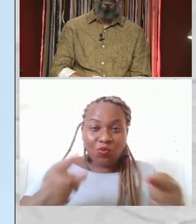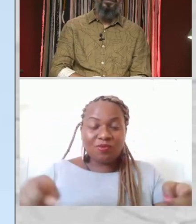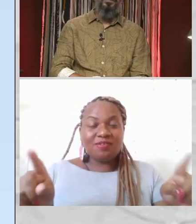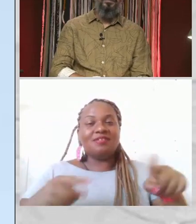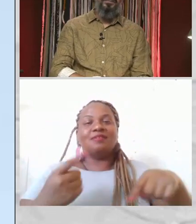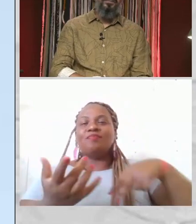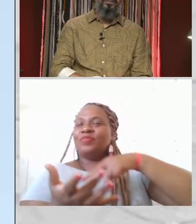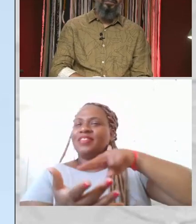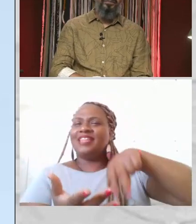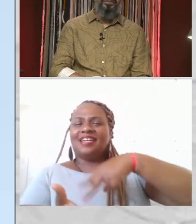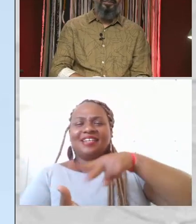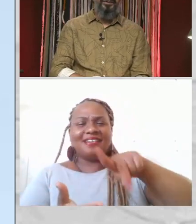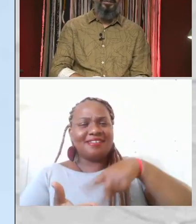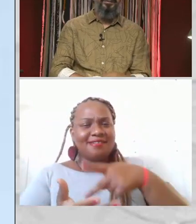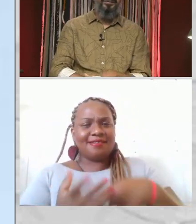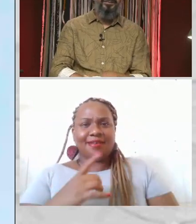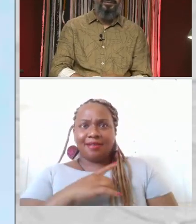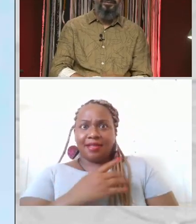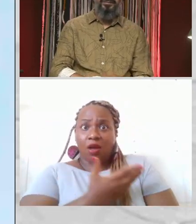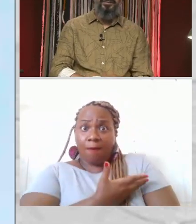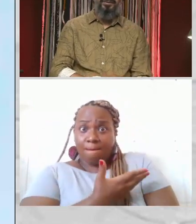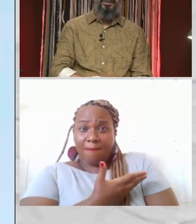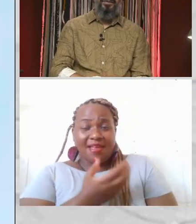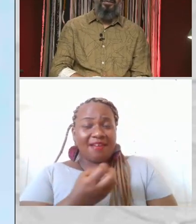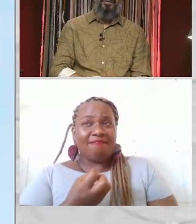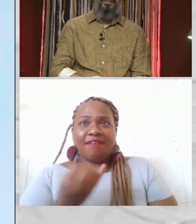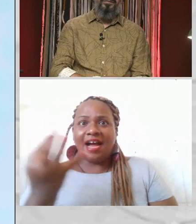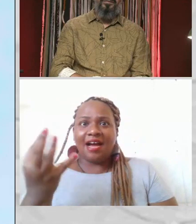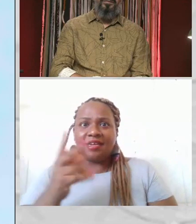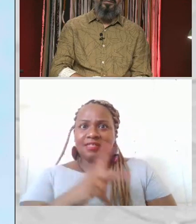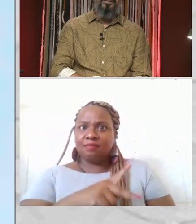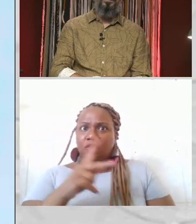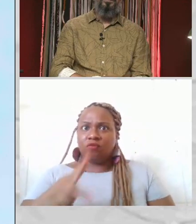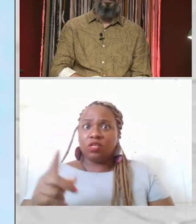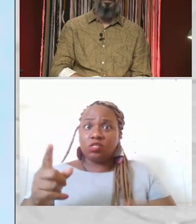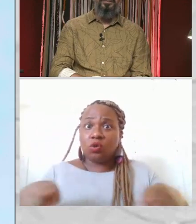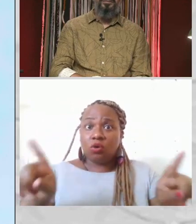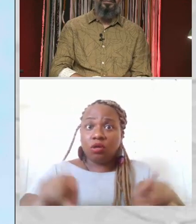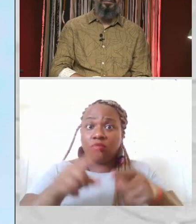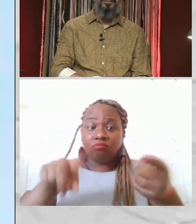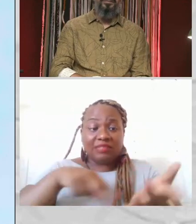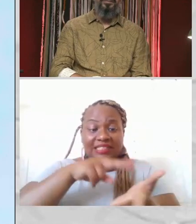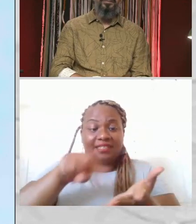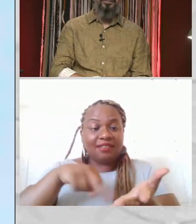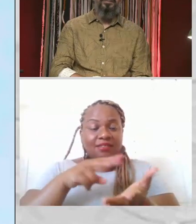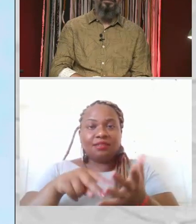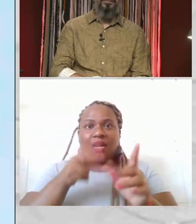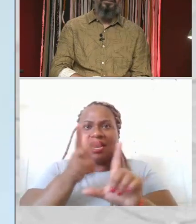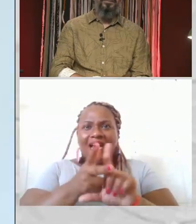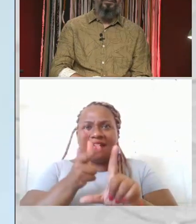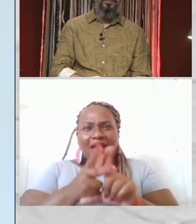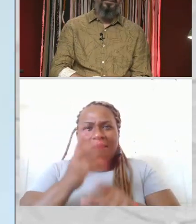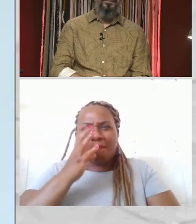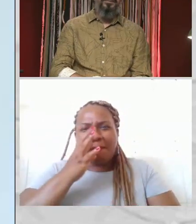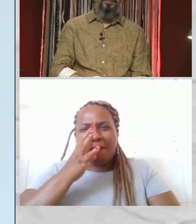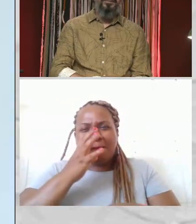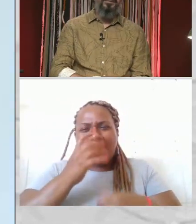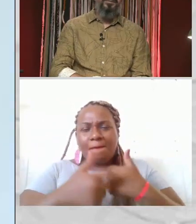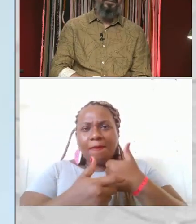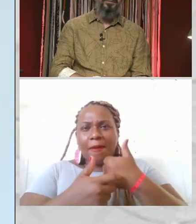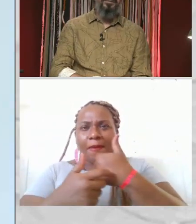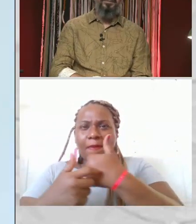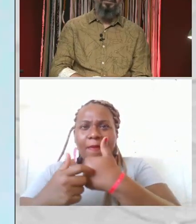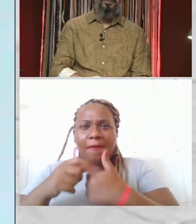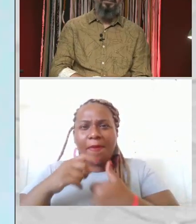Eu tenho várias amigas, professoras de dança, que as lives são bombadíssimas, porque as pessoas querem dançar. As lives ensinando